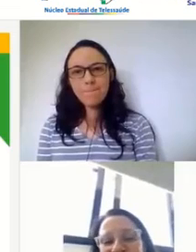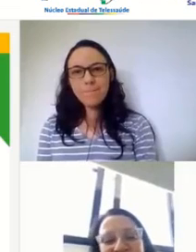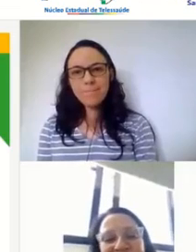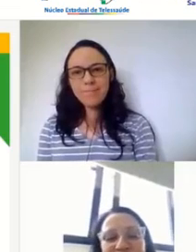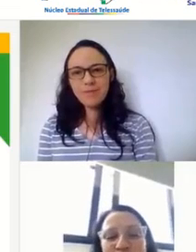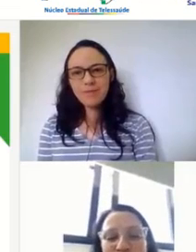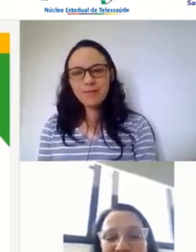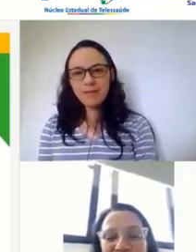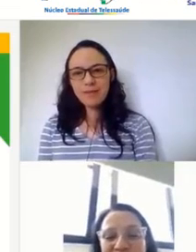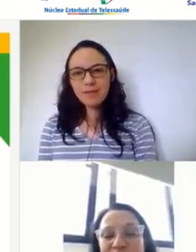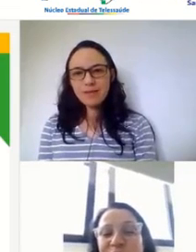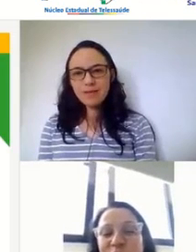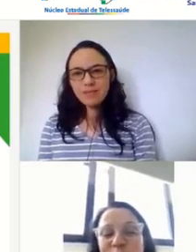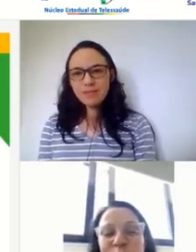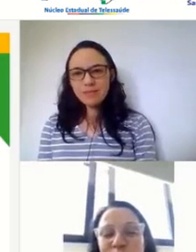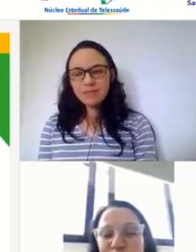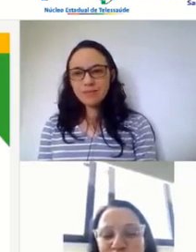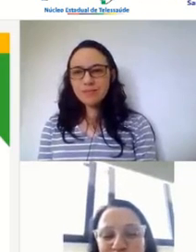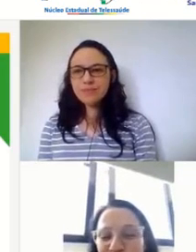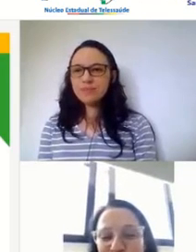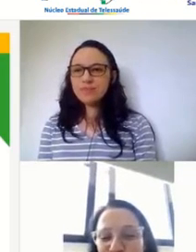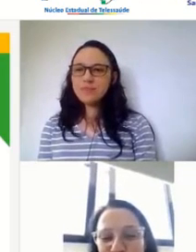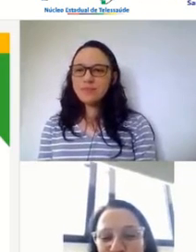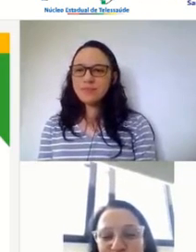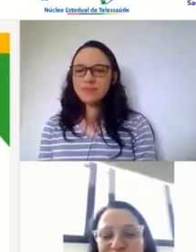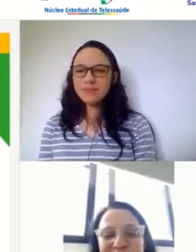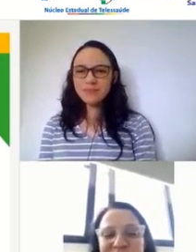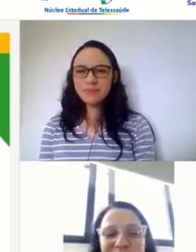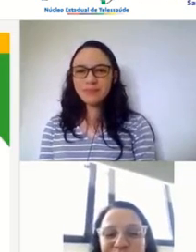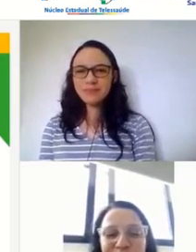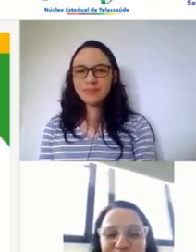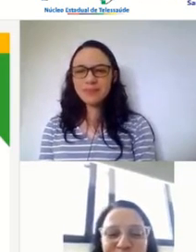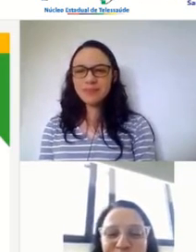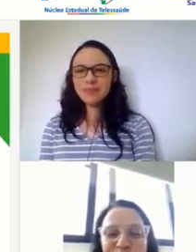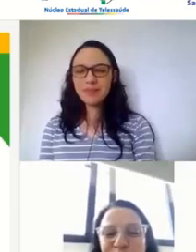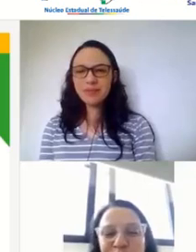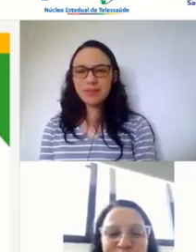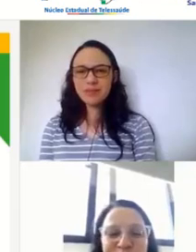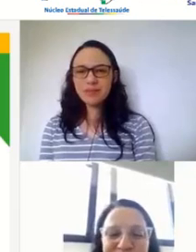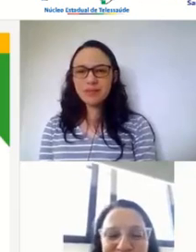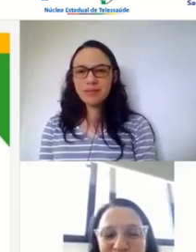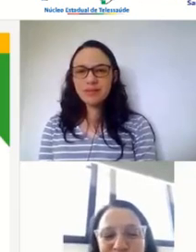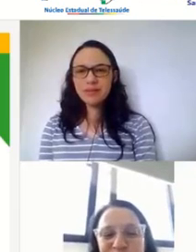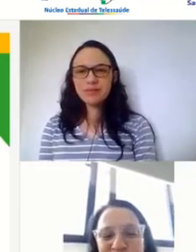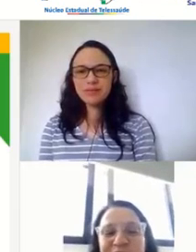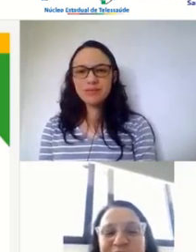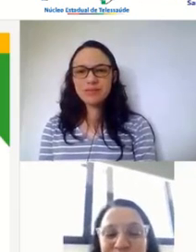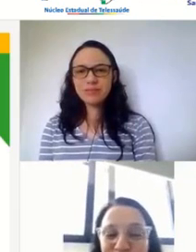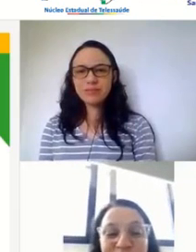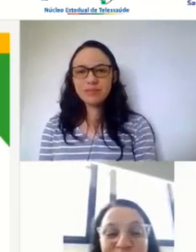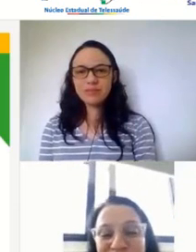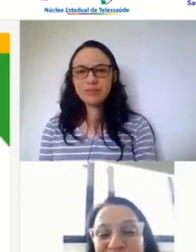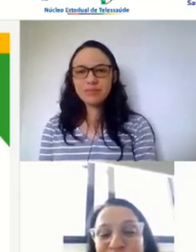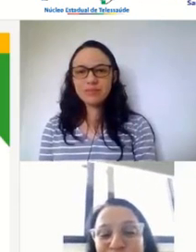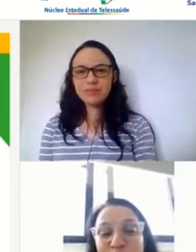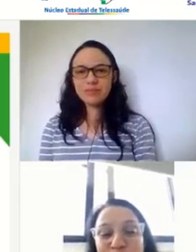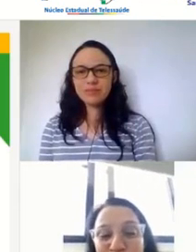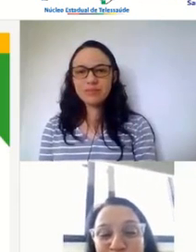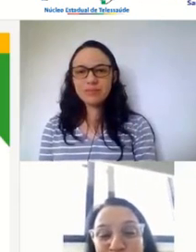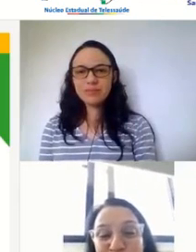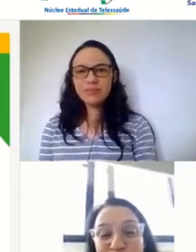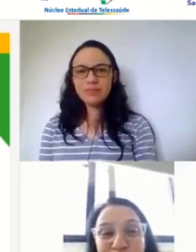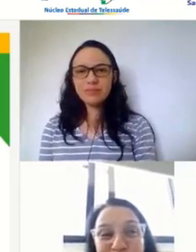eu gosto muito assim e gostei foi ela que fez o primeiro é luzia quando eu terminei a banca e eu já mandei o áudio para